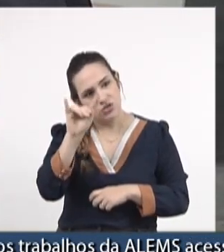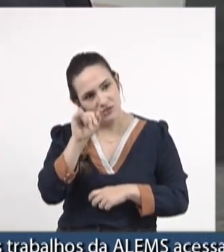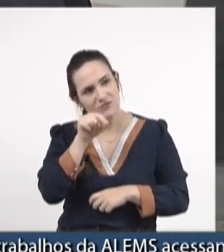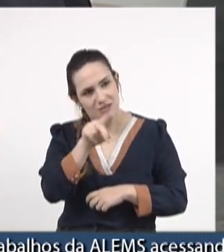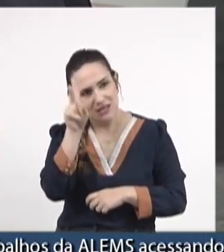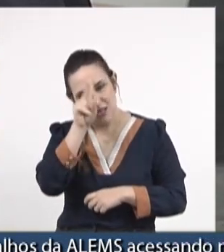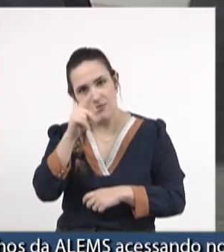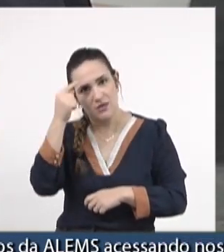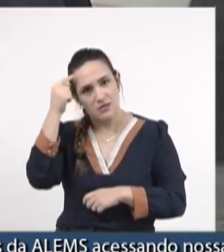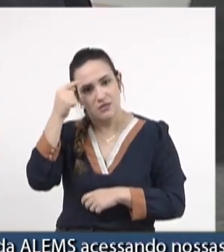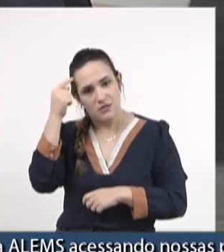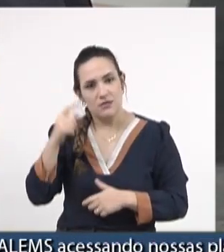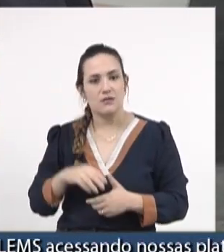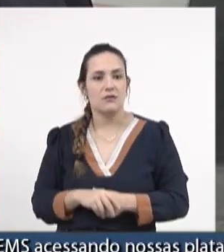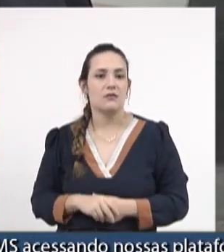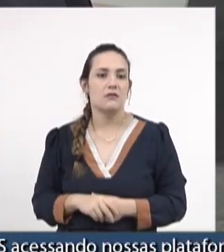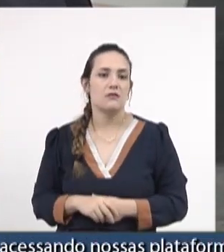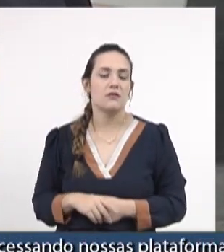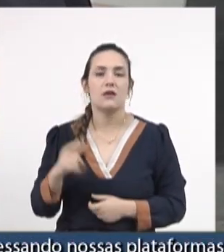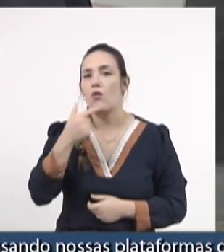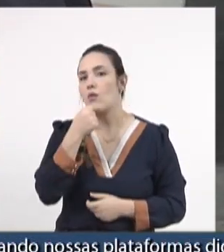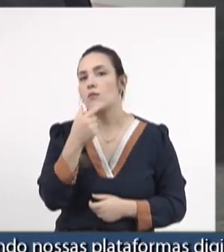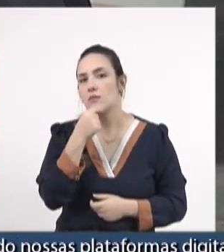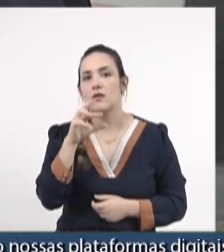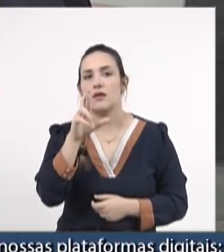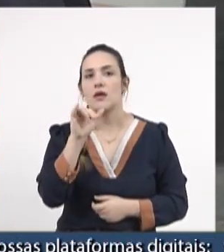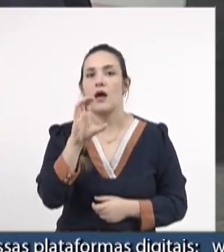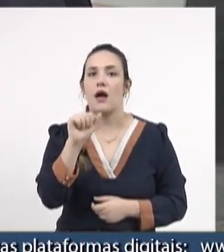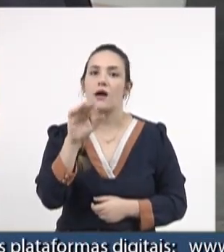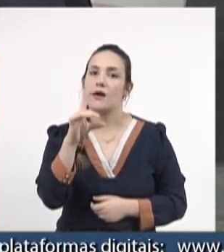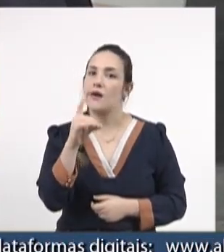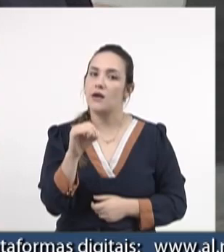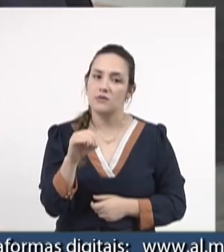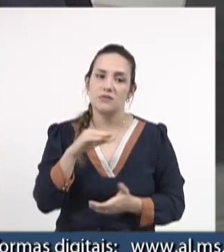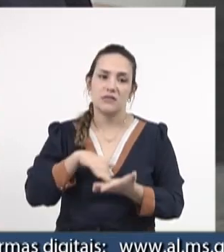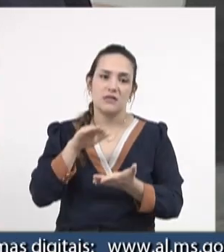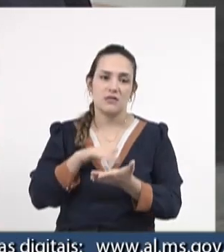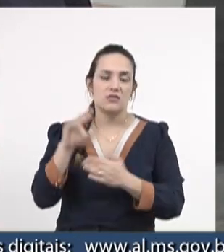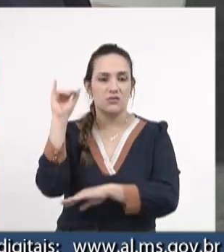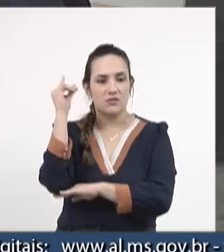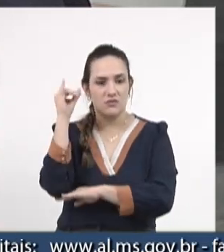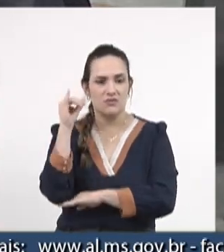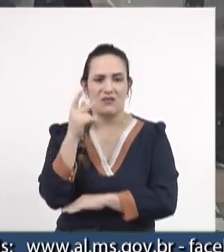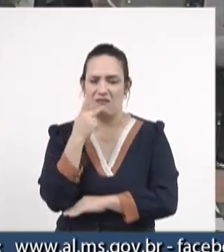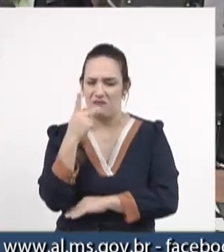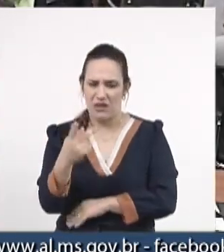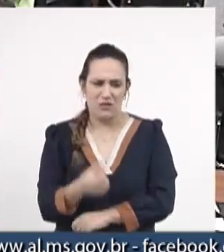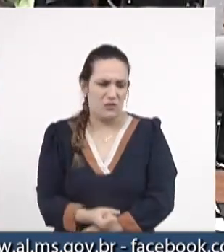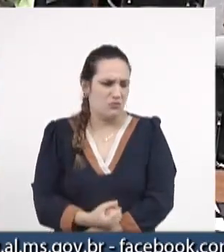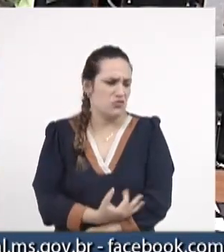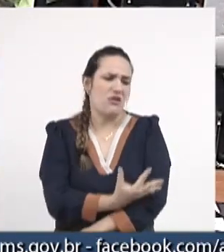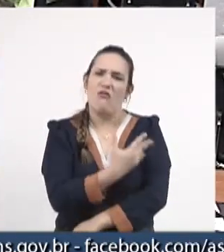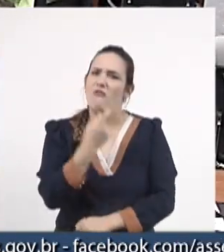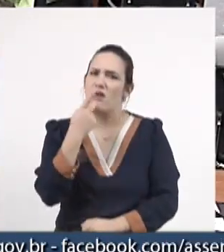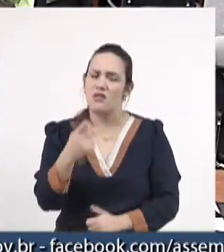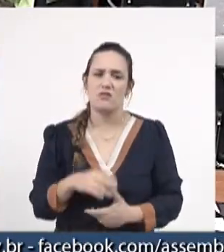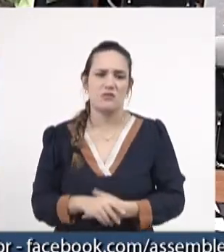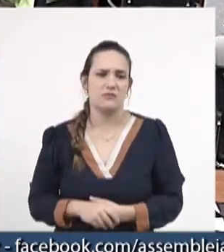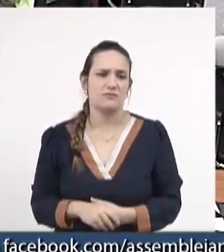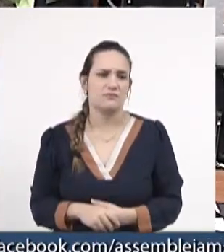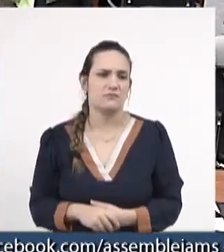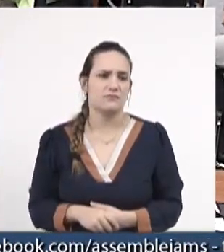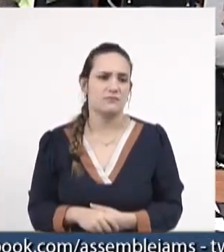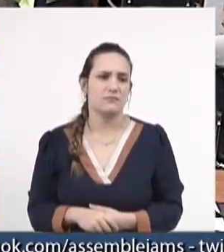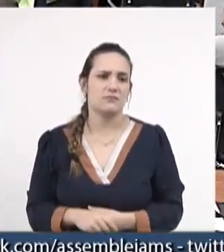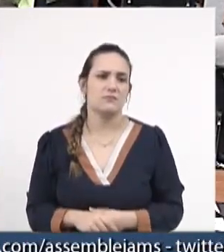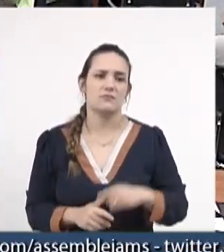tribuna, o ex-secretário de Fazenda, Ricardo Baixo, e fez uma fala naquela época muito emotiva. E o